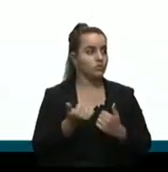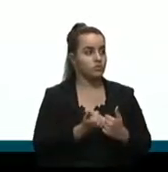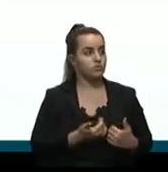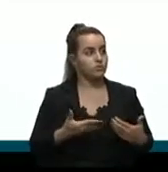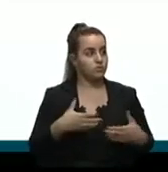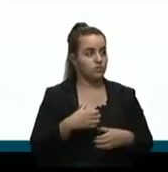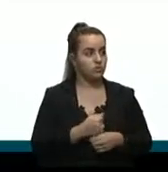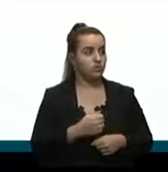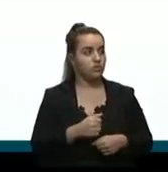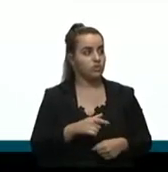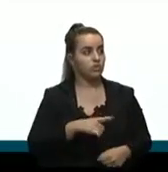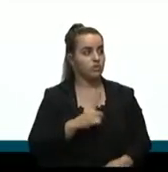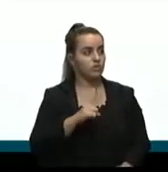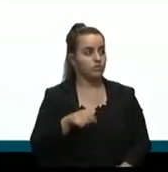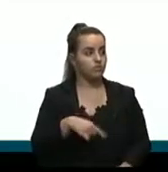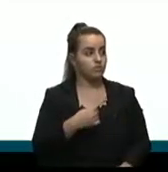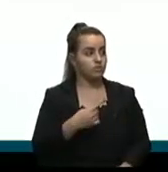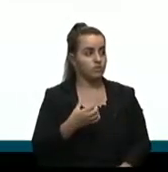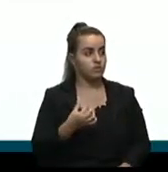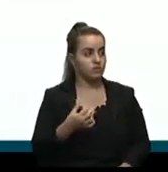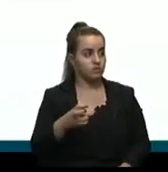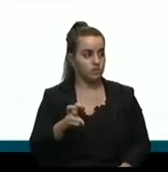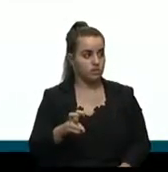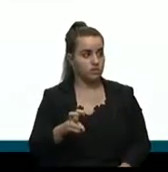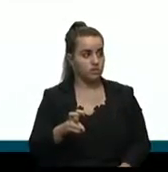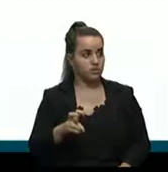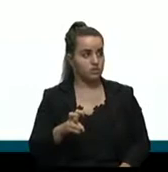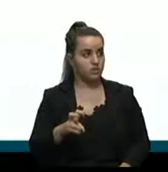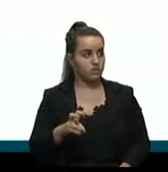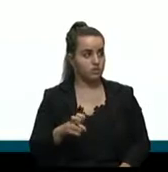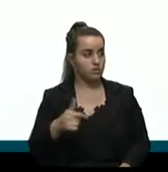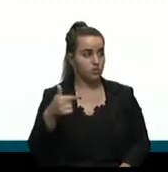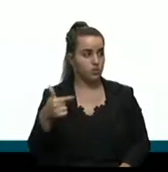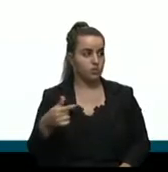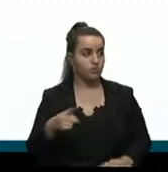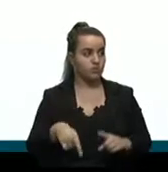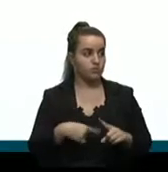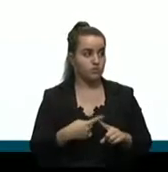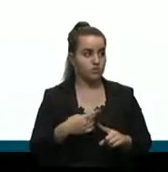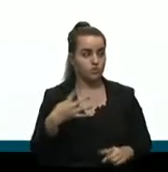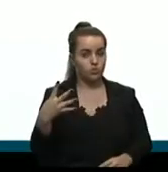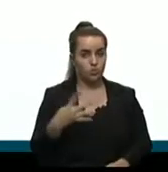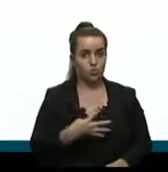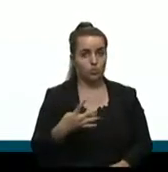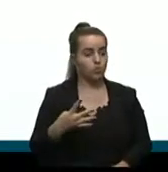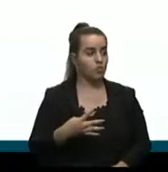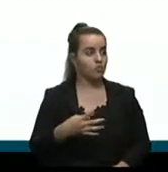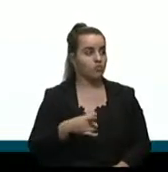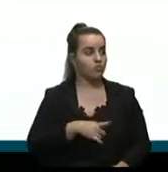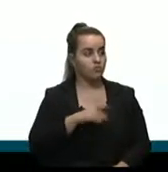na fórmula, 1,65 ao quadrado vezes 4,